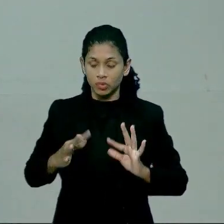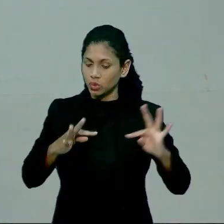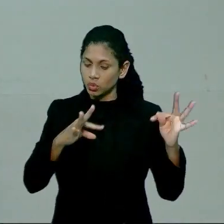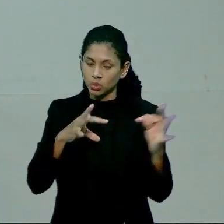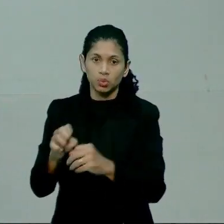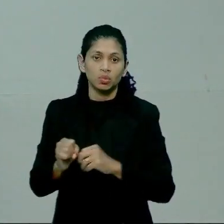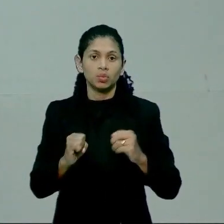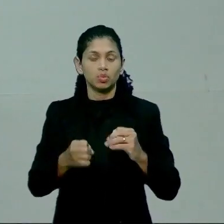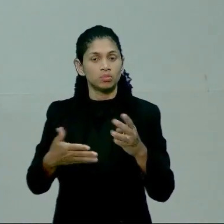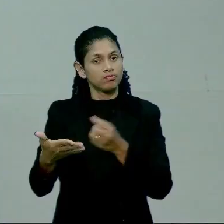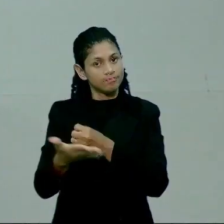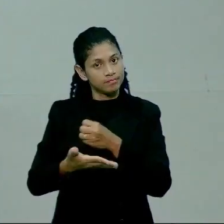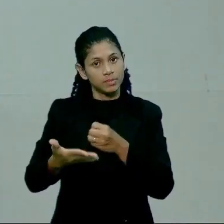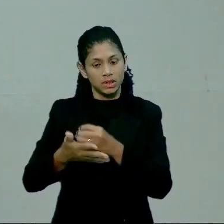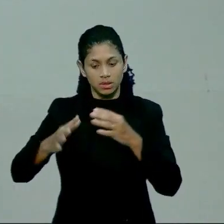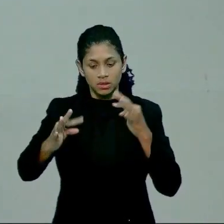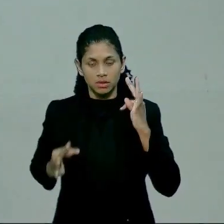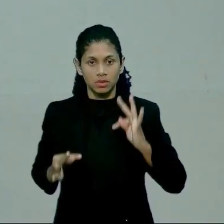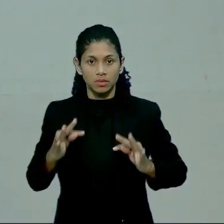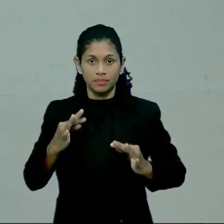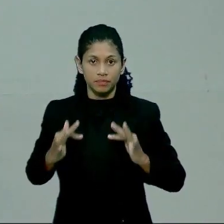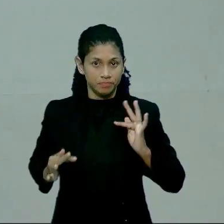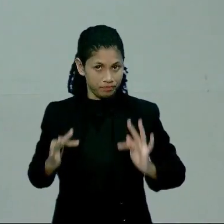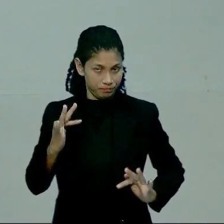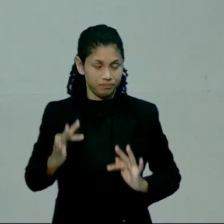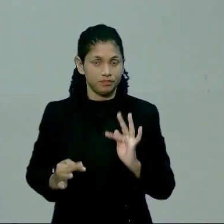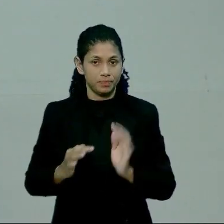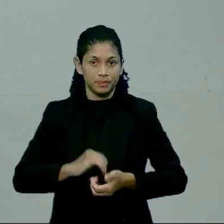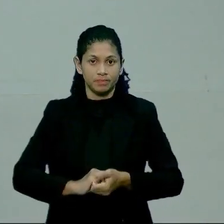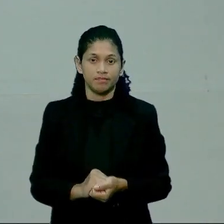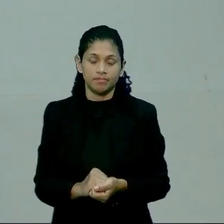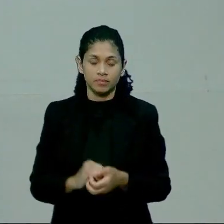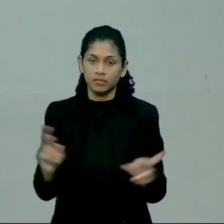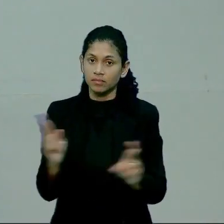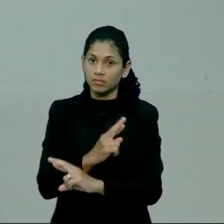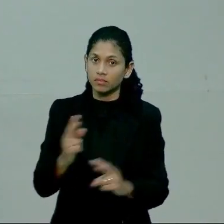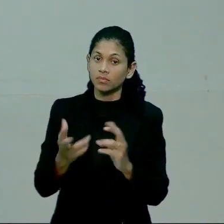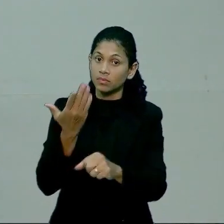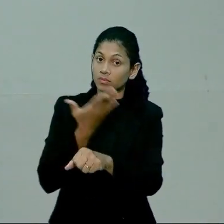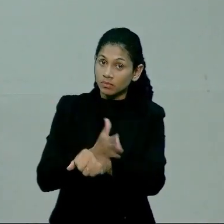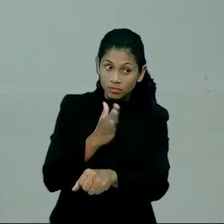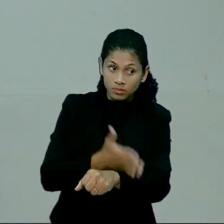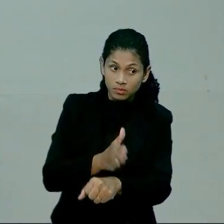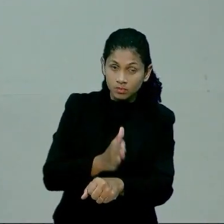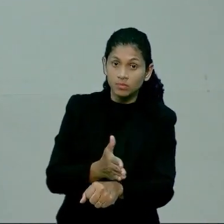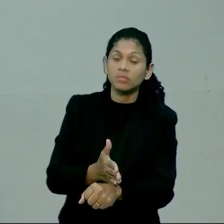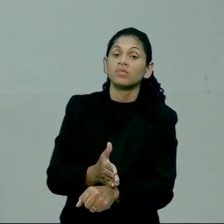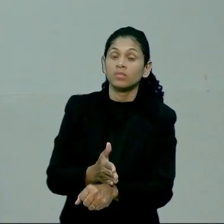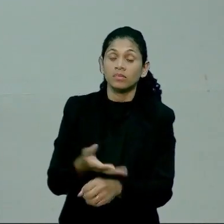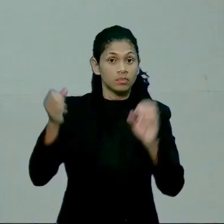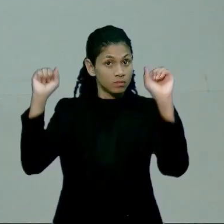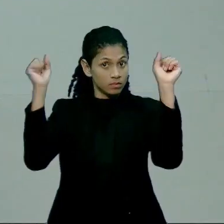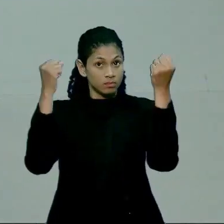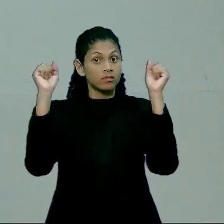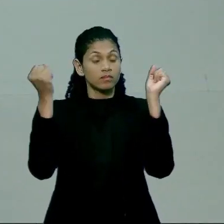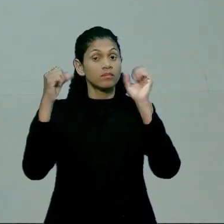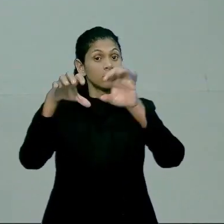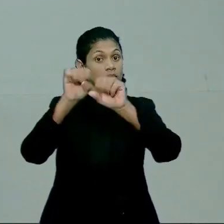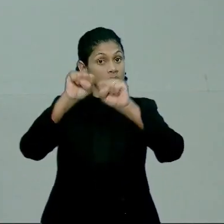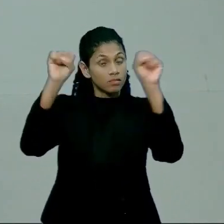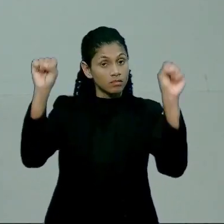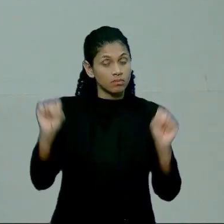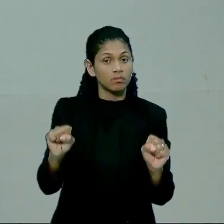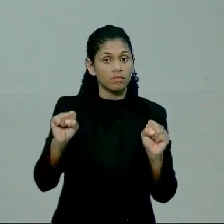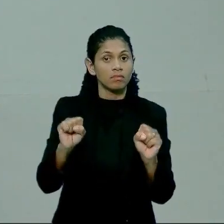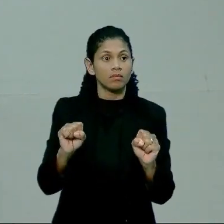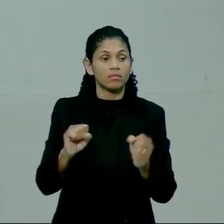tranquilo? E como aqui a gente sempre está correlacionando tudo com a prática de atividade física, nesse sistema aqui que a gente está